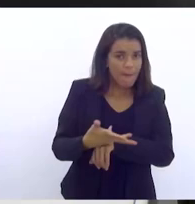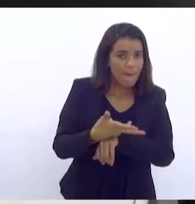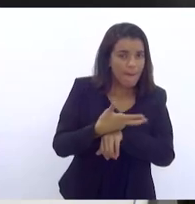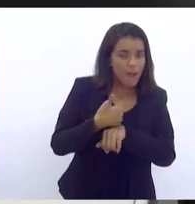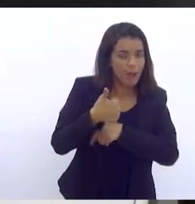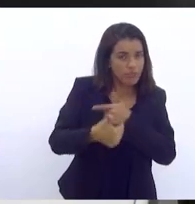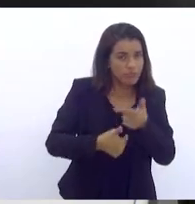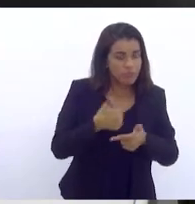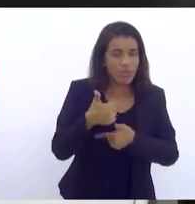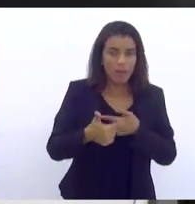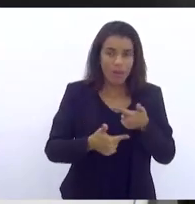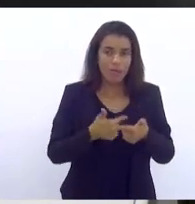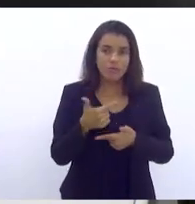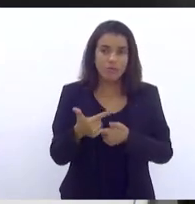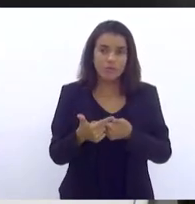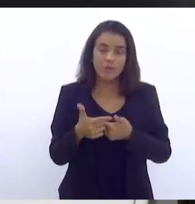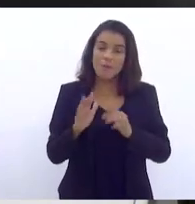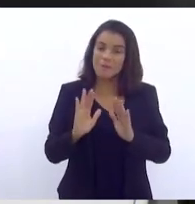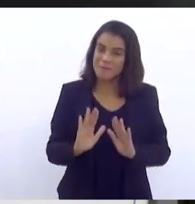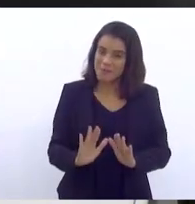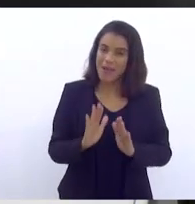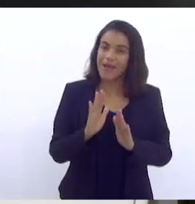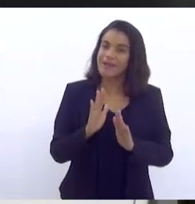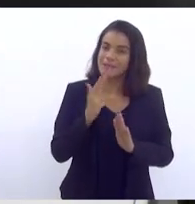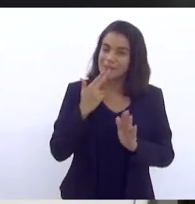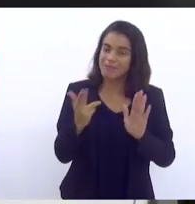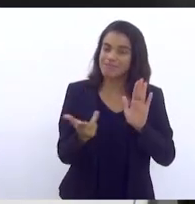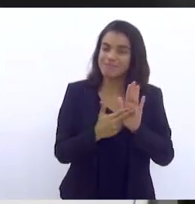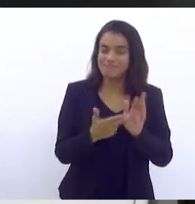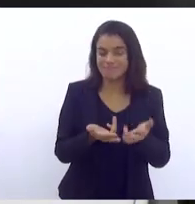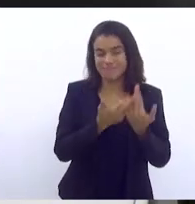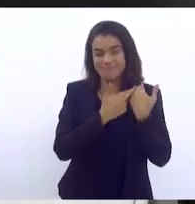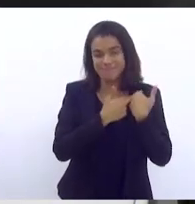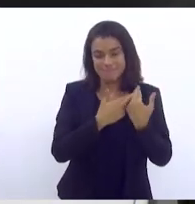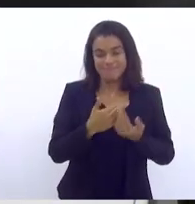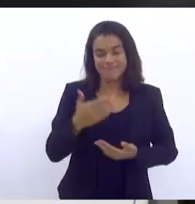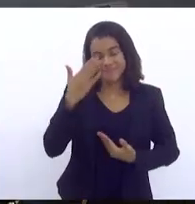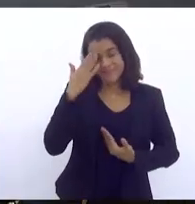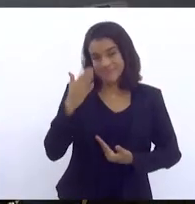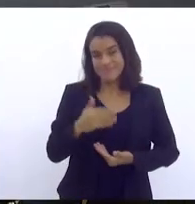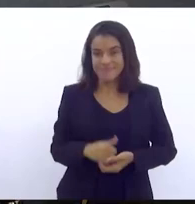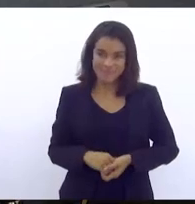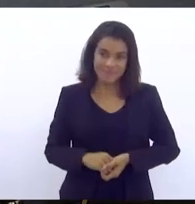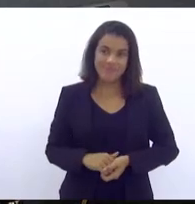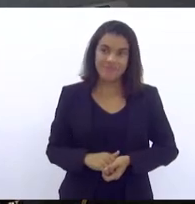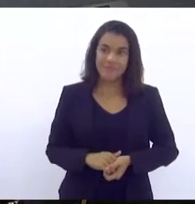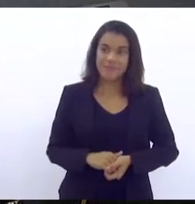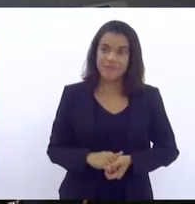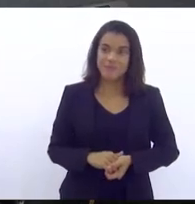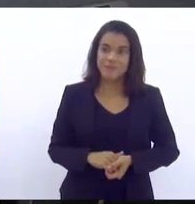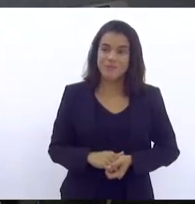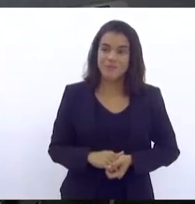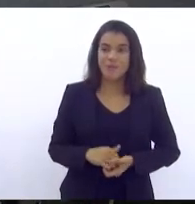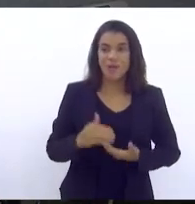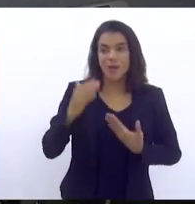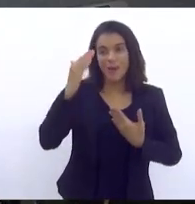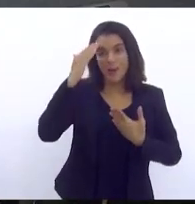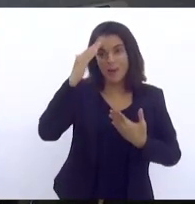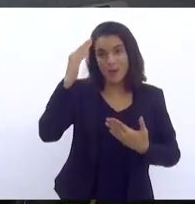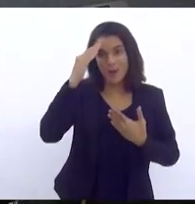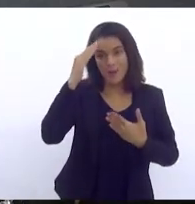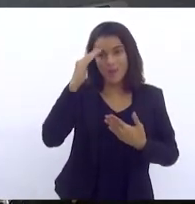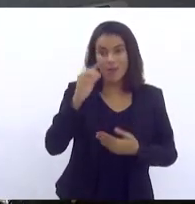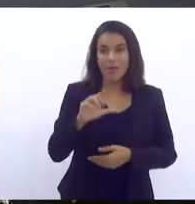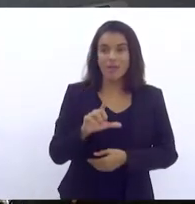a cada rodada sem deixar de assumir as nossas responsabilidades muito obrigada eh Obrigada